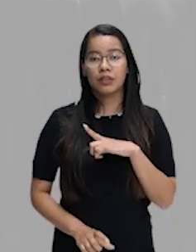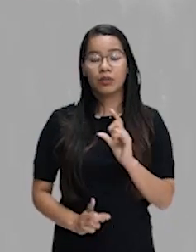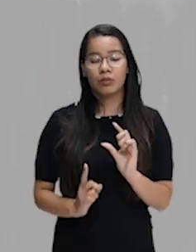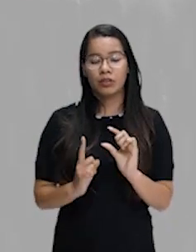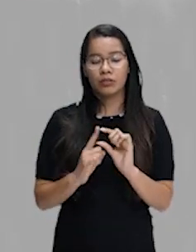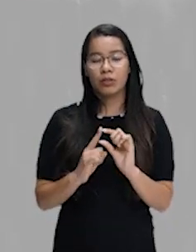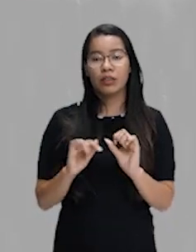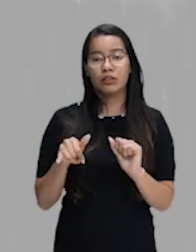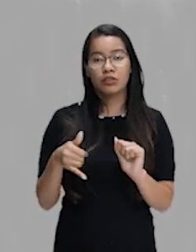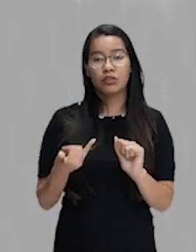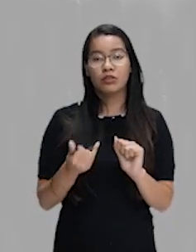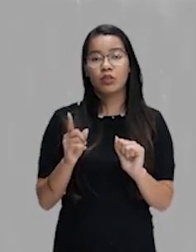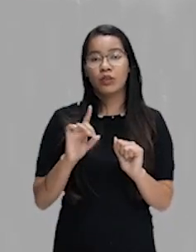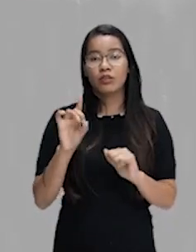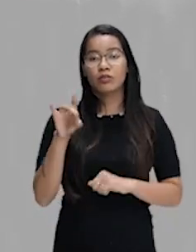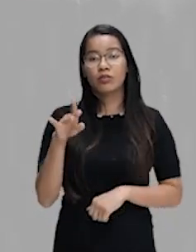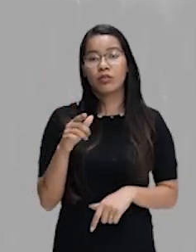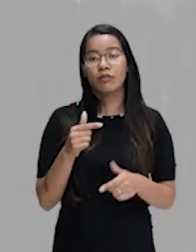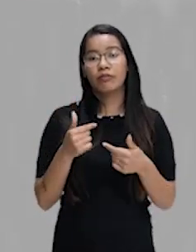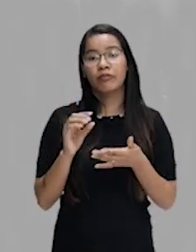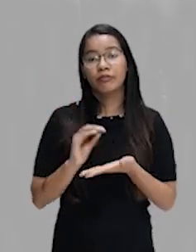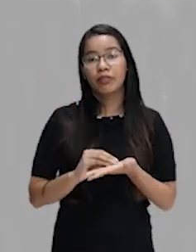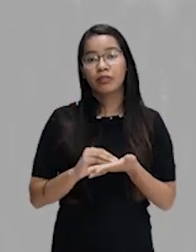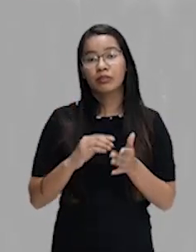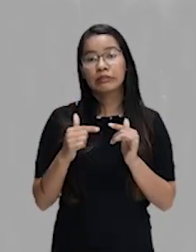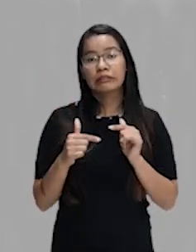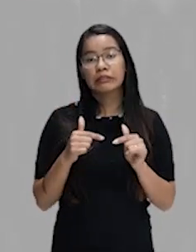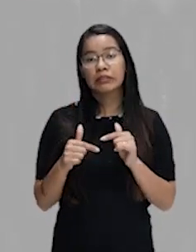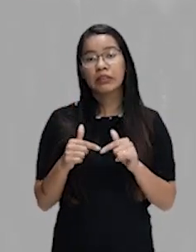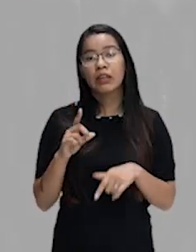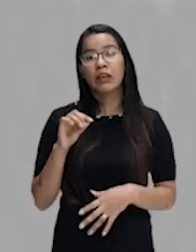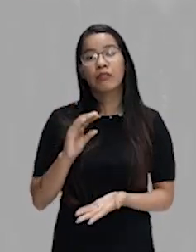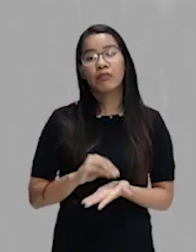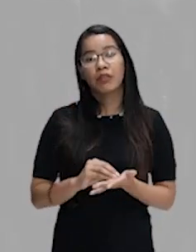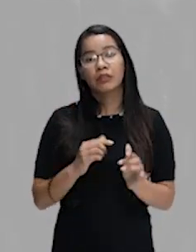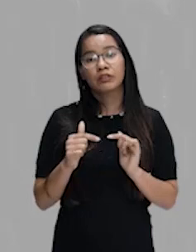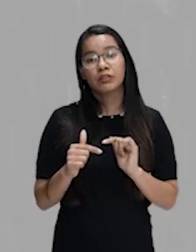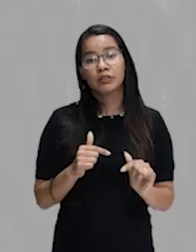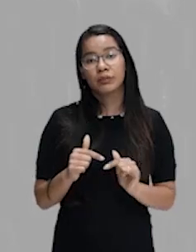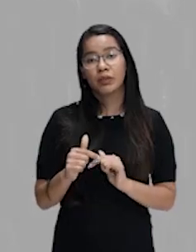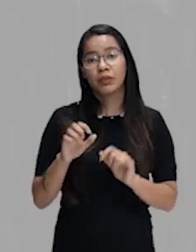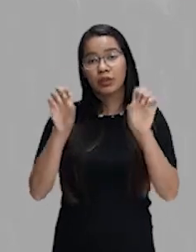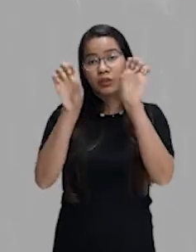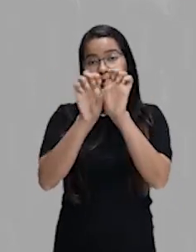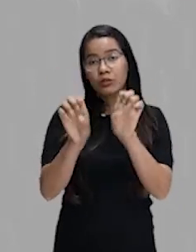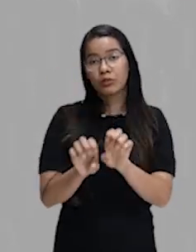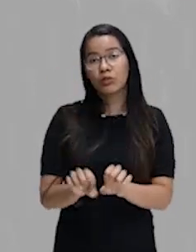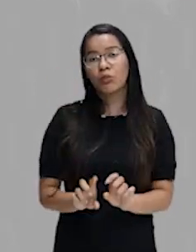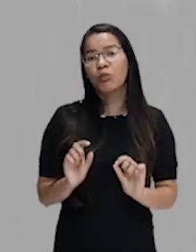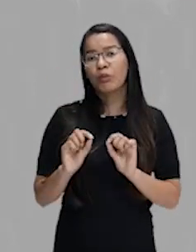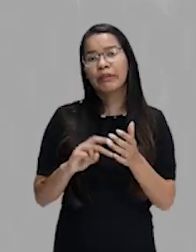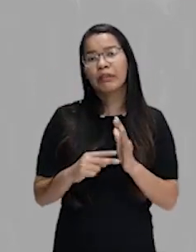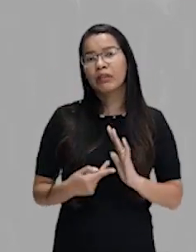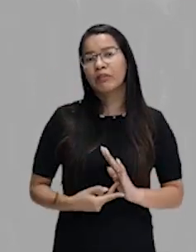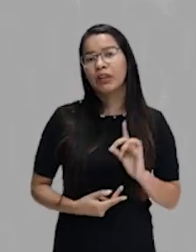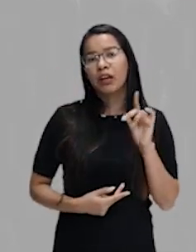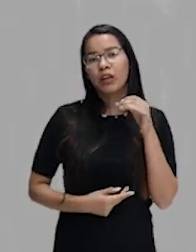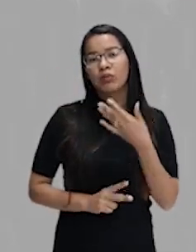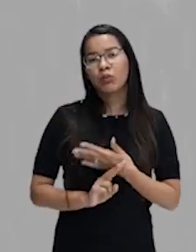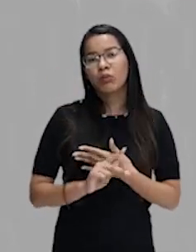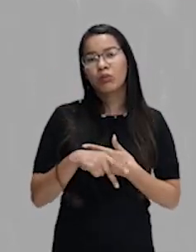adjetivo. Não é só desemprego, é desemprego estrutural. O que significa isso? É o desemprego causado